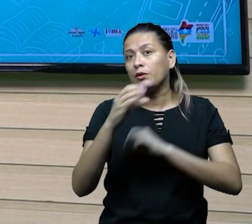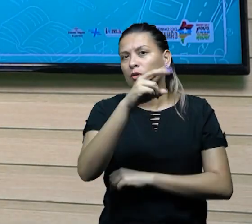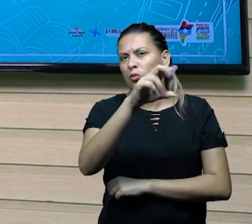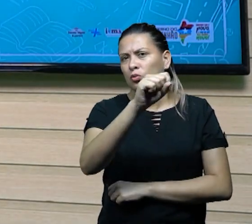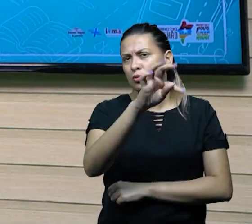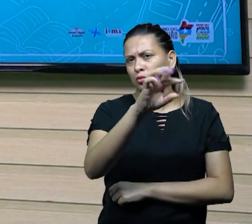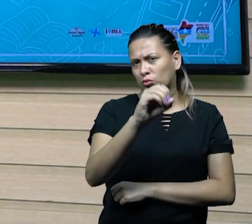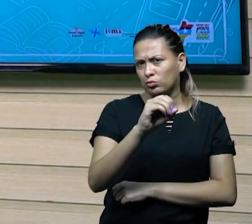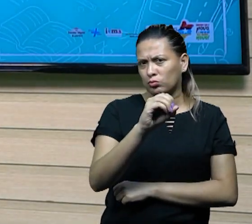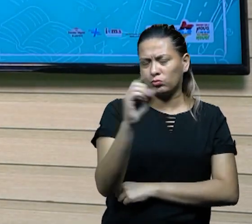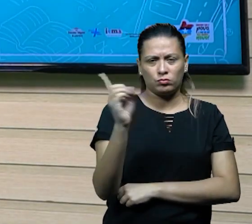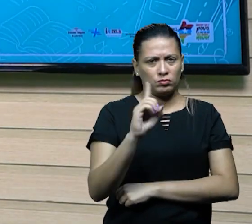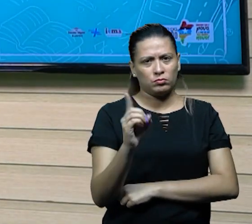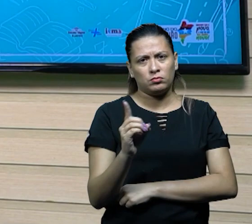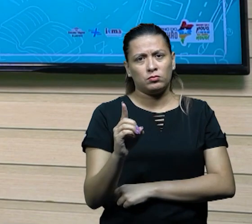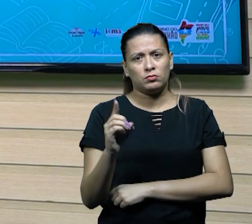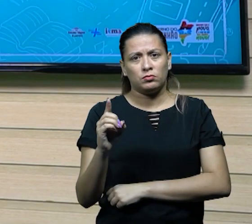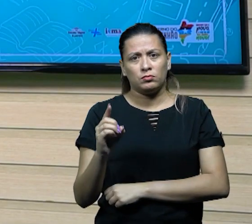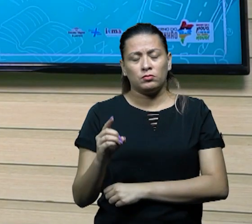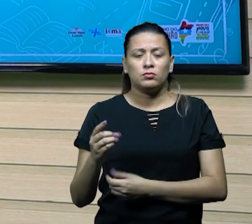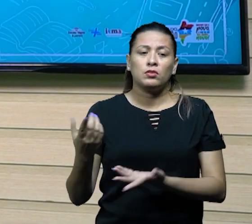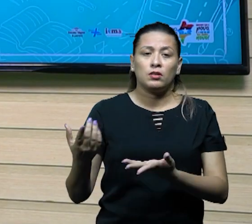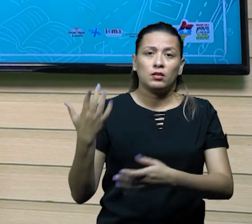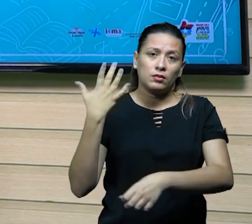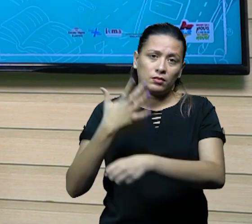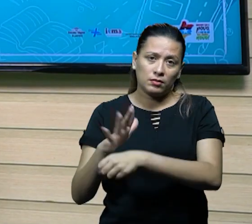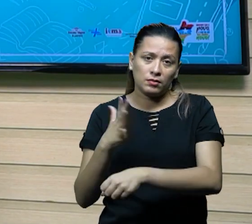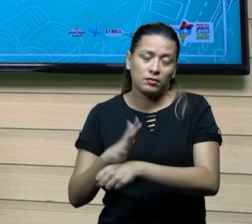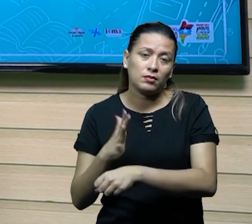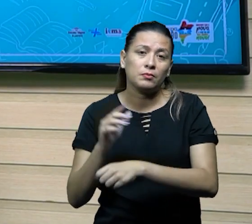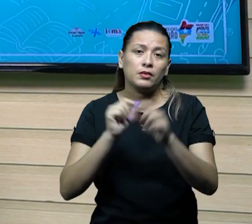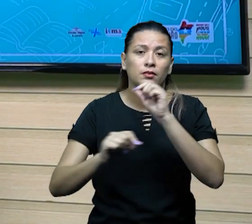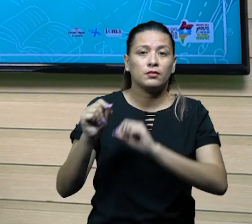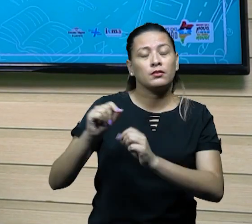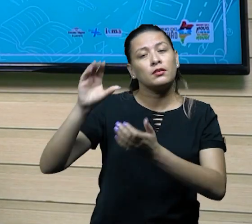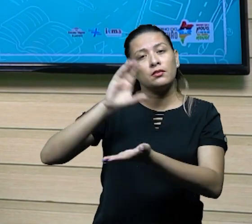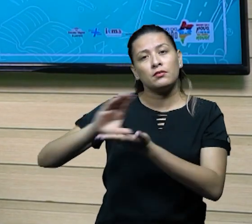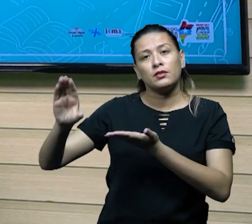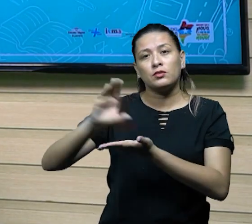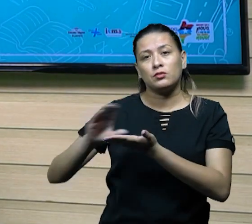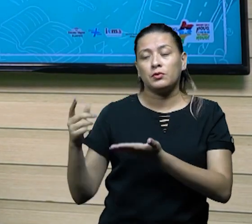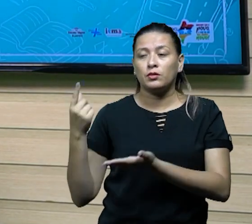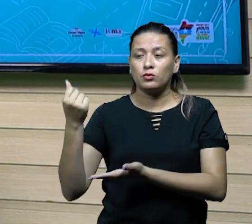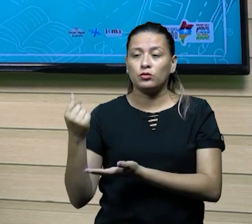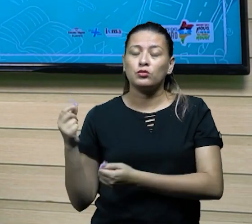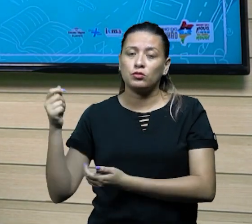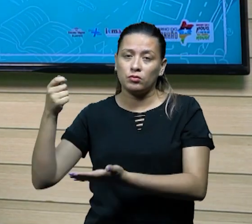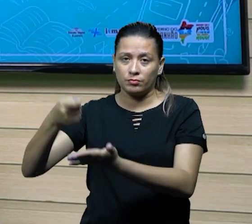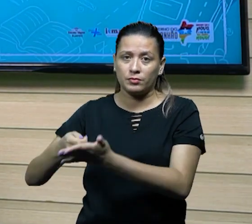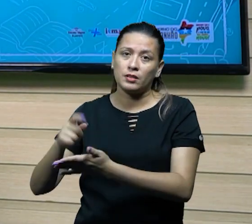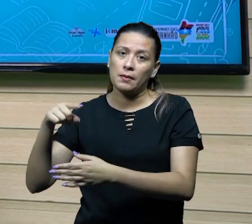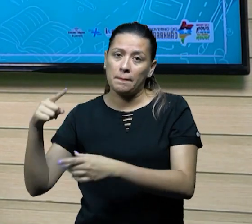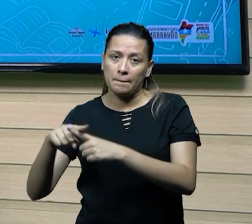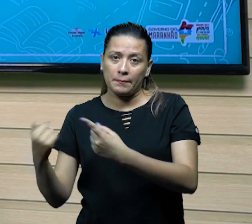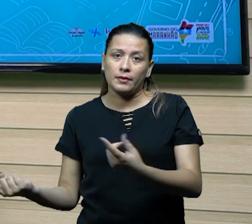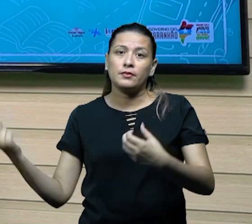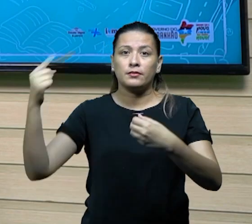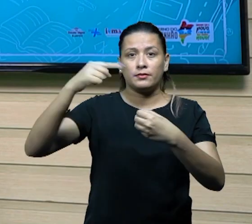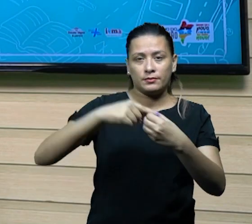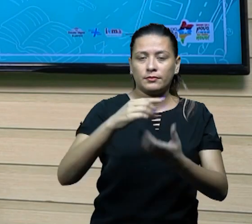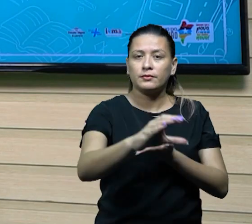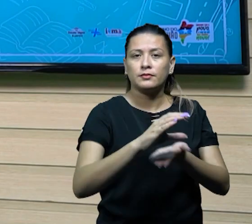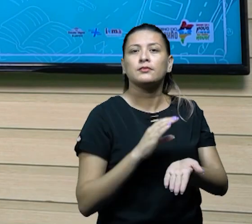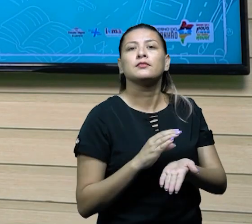que a gente não pode esquecer, treinamento é igual a quê? A custo? Não. Treinamento é igual a investimento. Eu vou